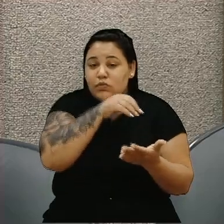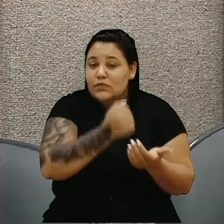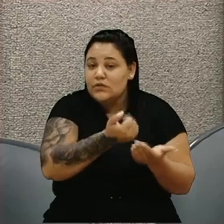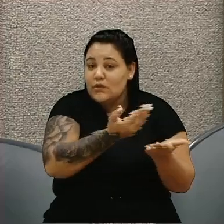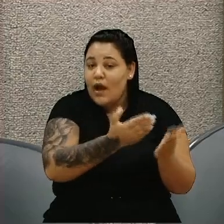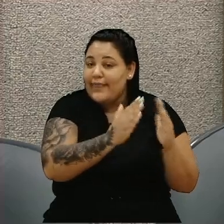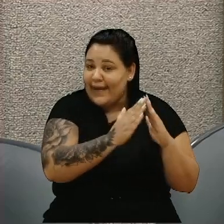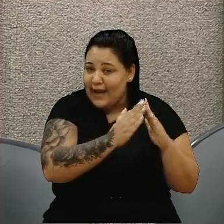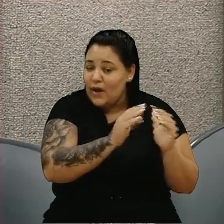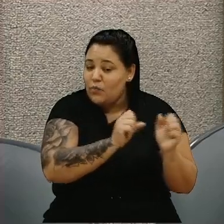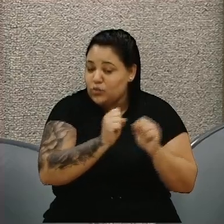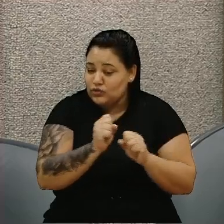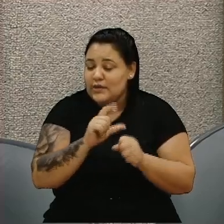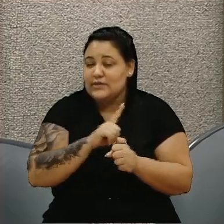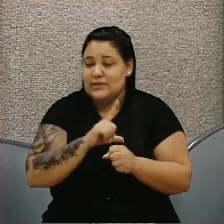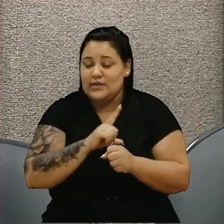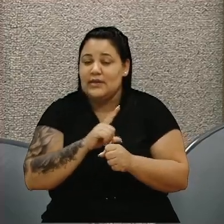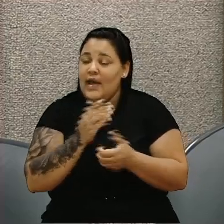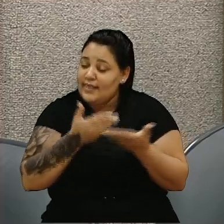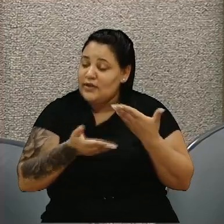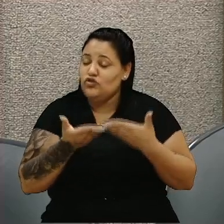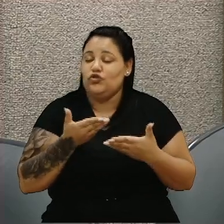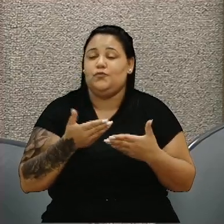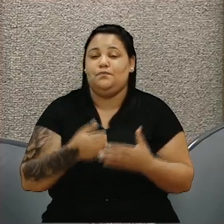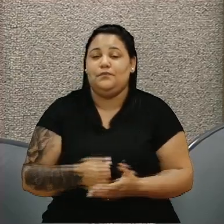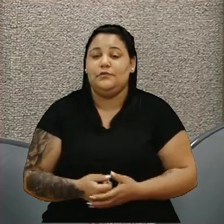seus processos. Então, nesse sentido,